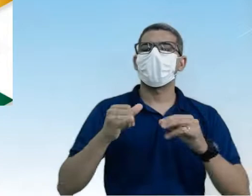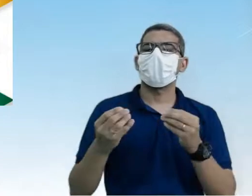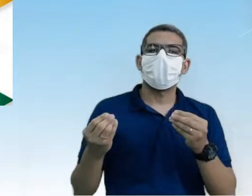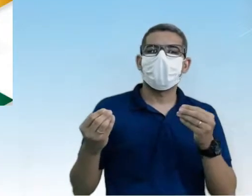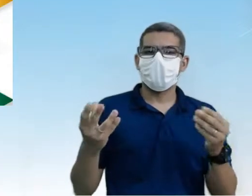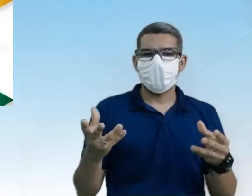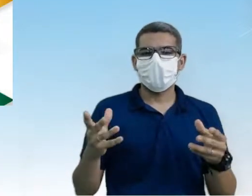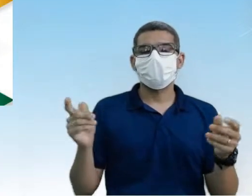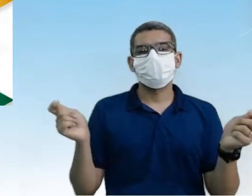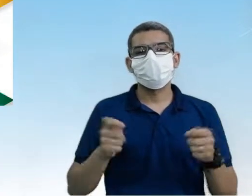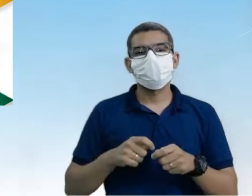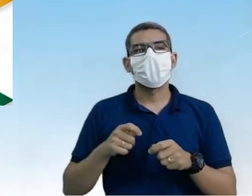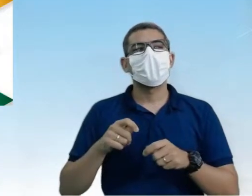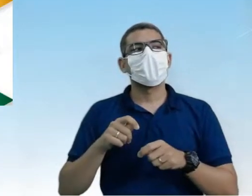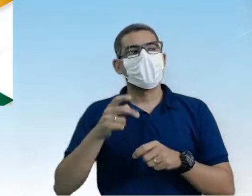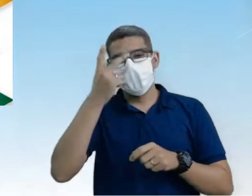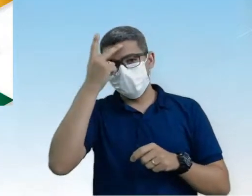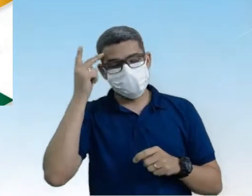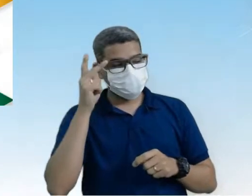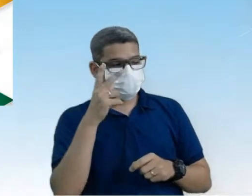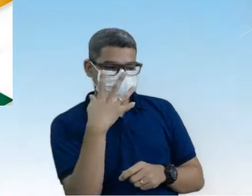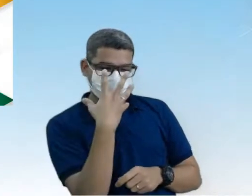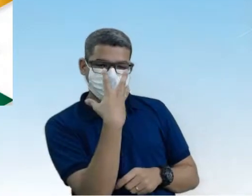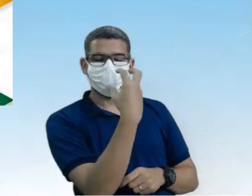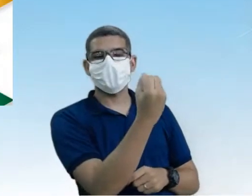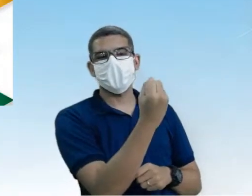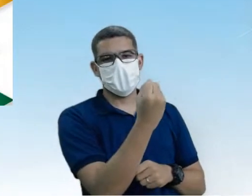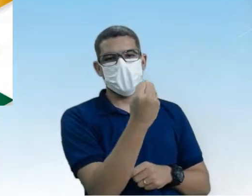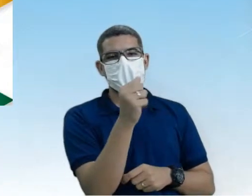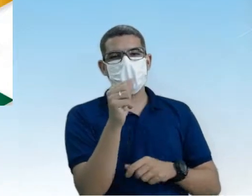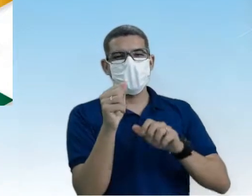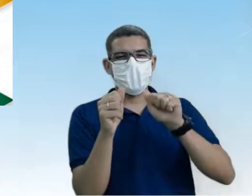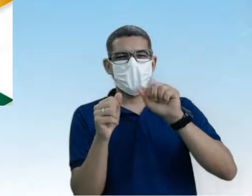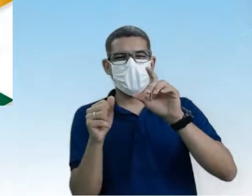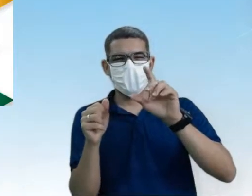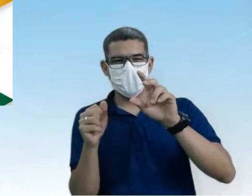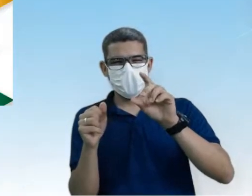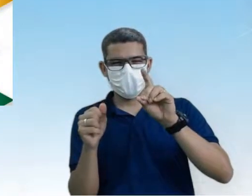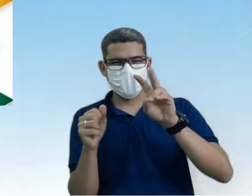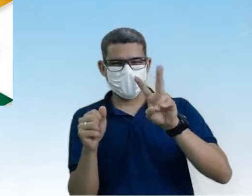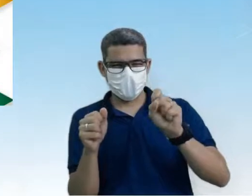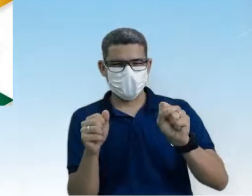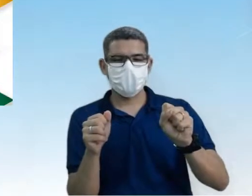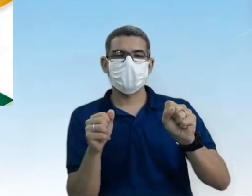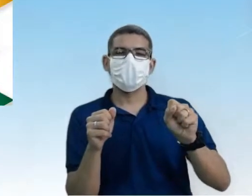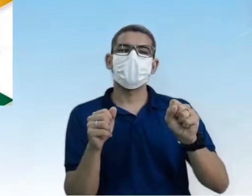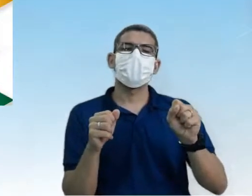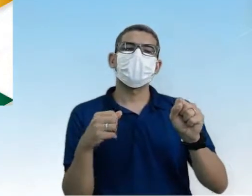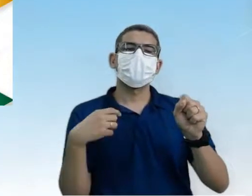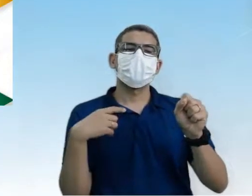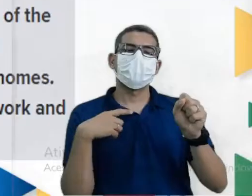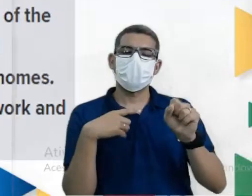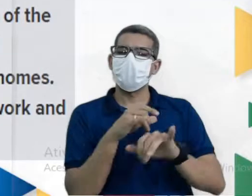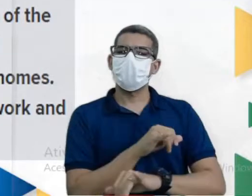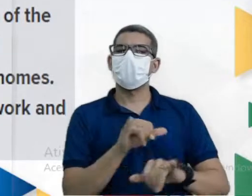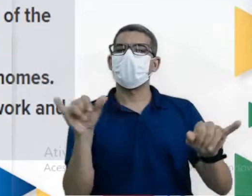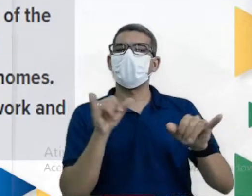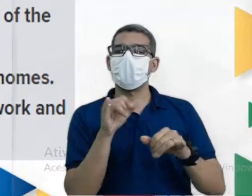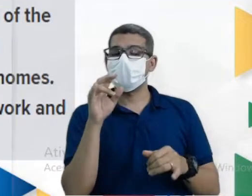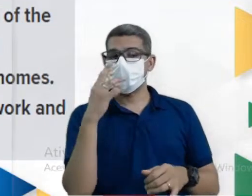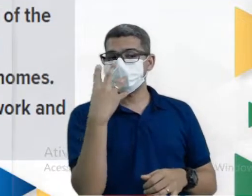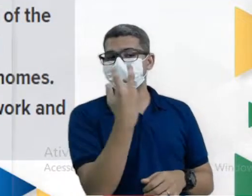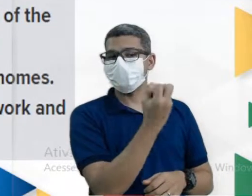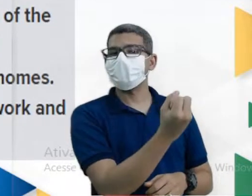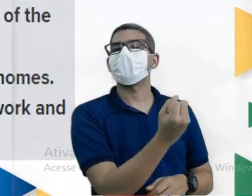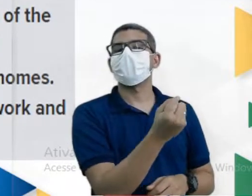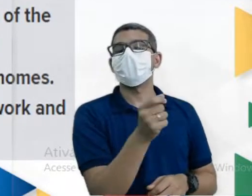essa veiculação de negócios dentro dos anúncios. It's formed by one or more ad